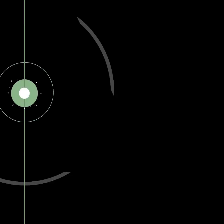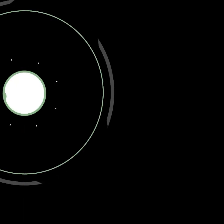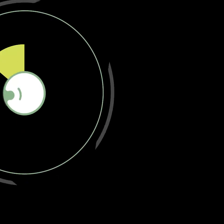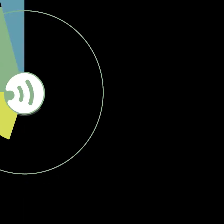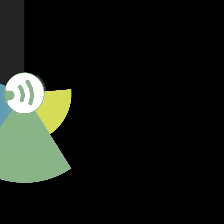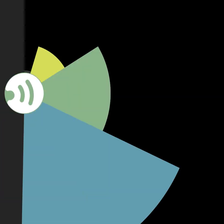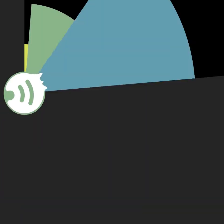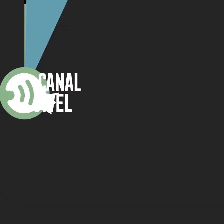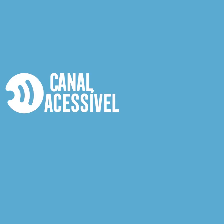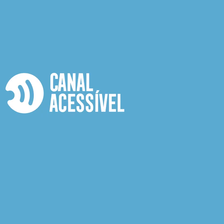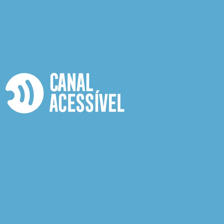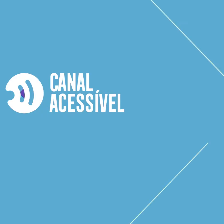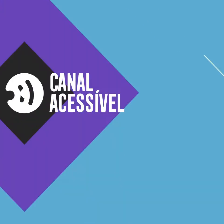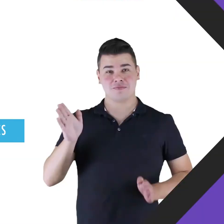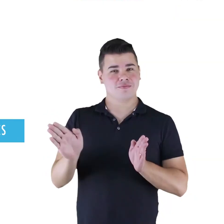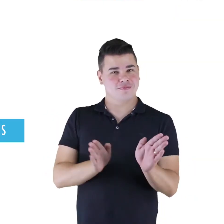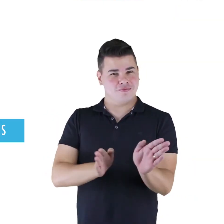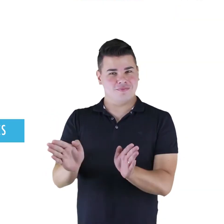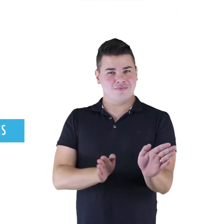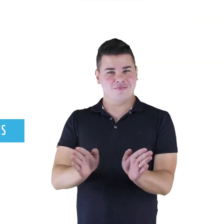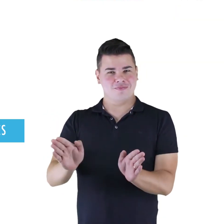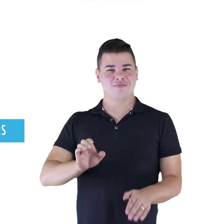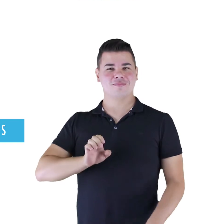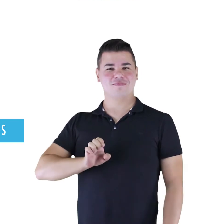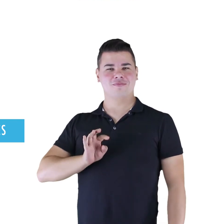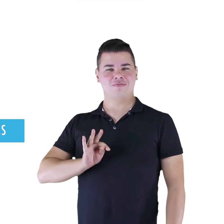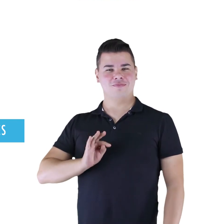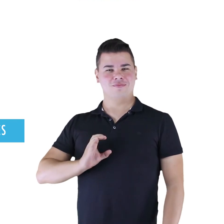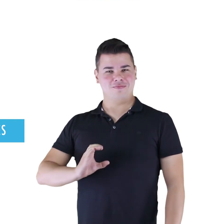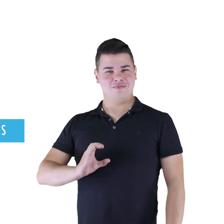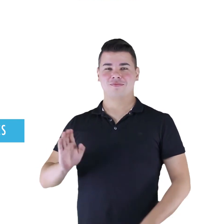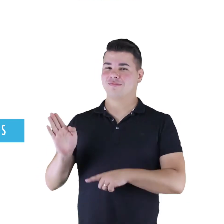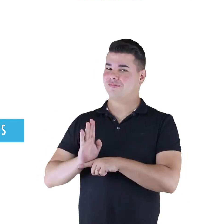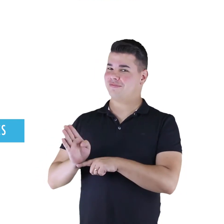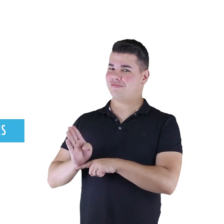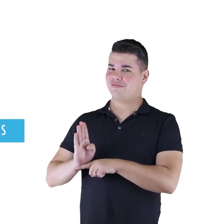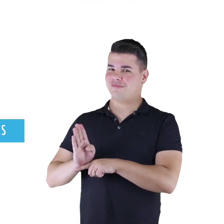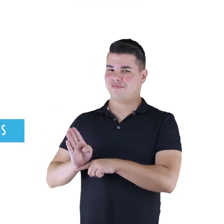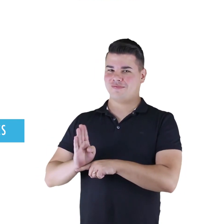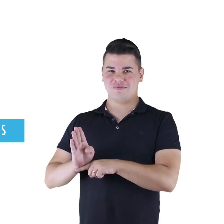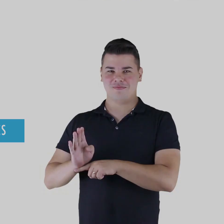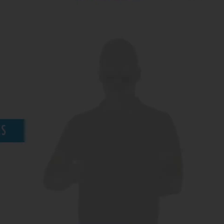Conteúdo de acessibilidade, etc. Filmes.